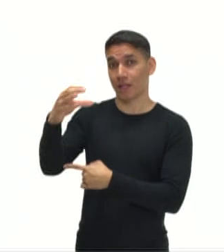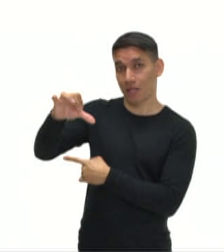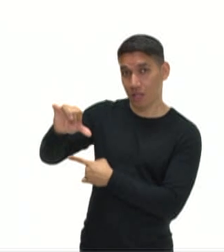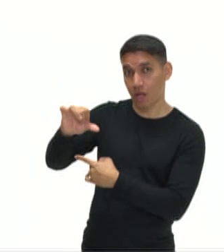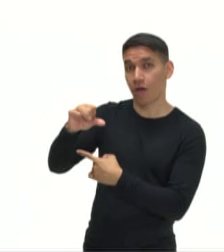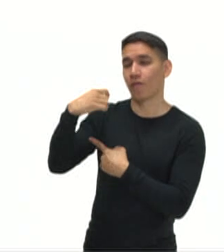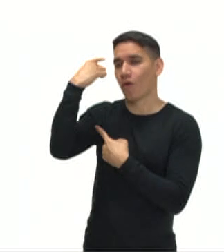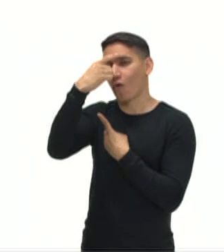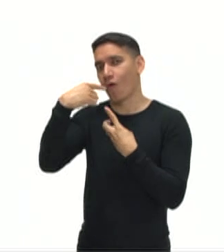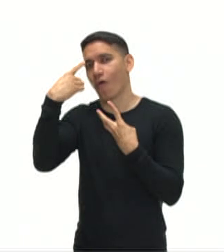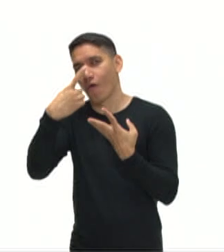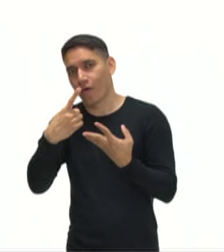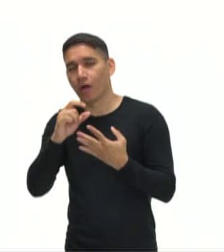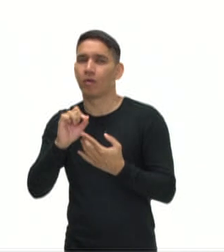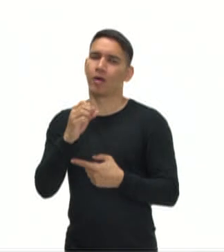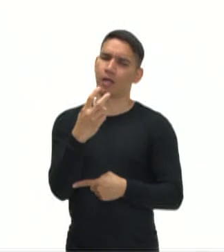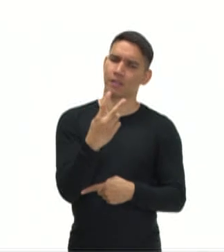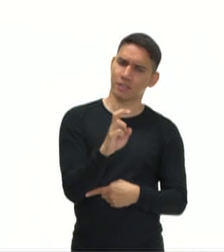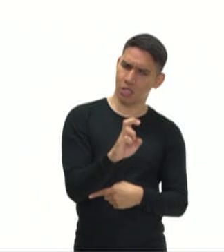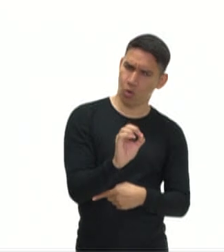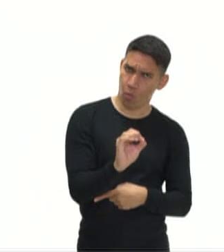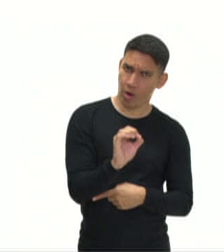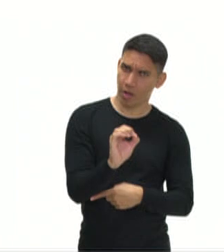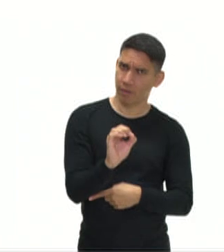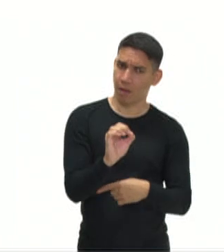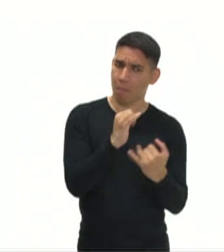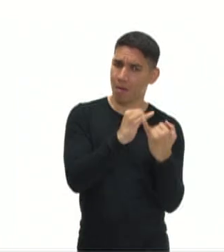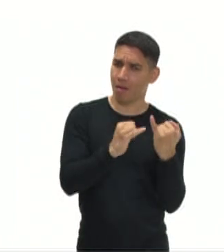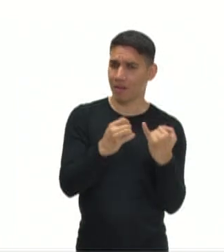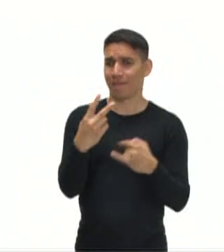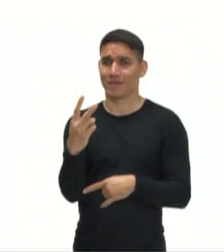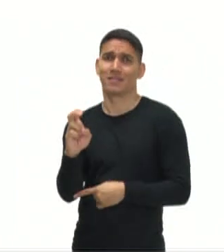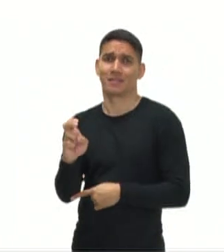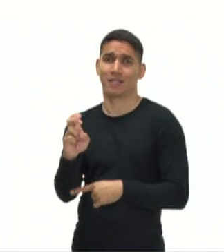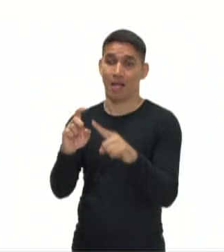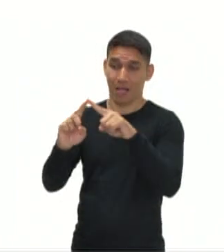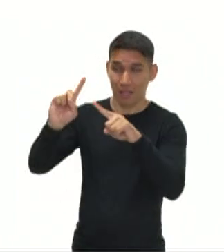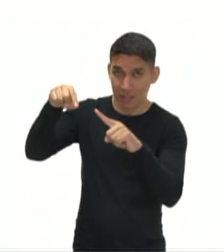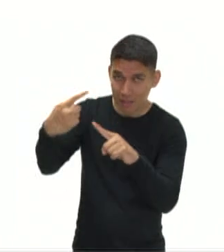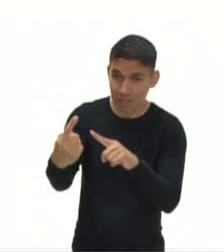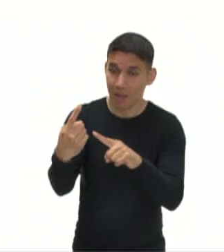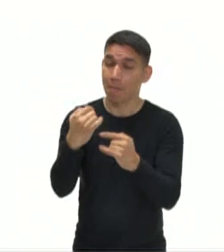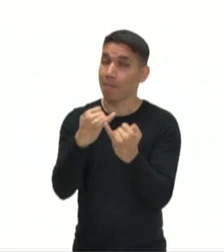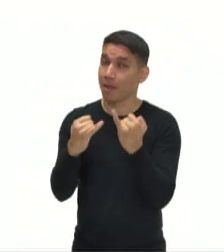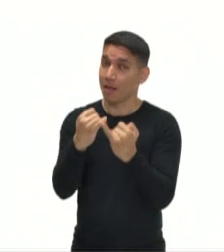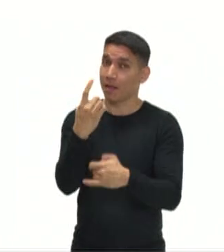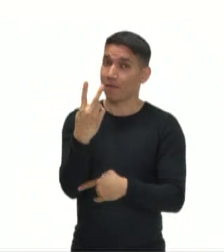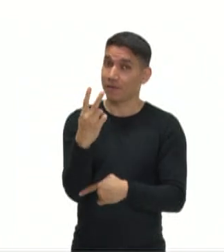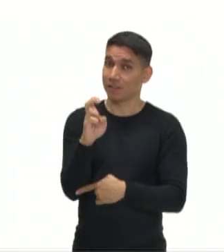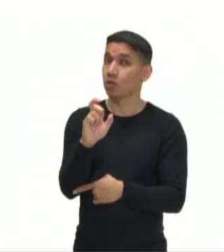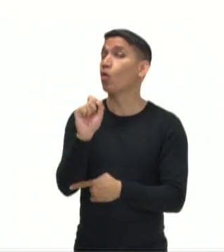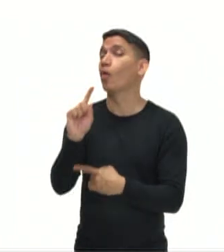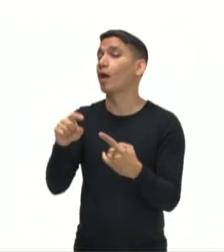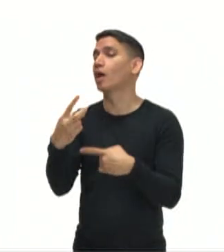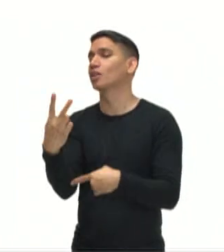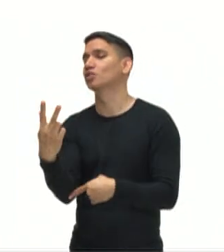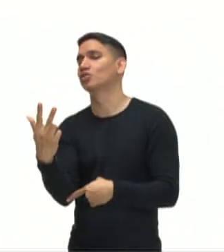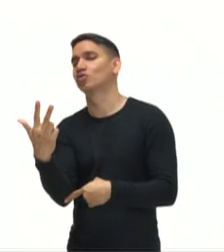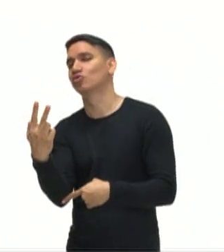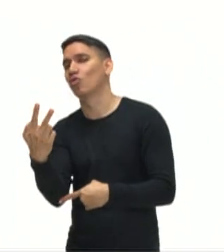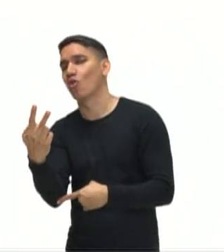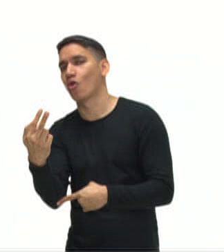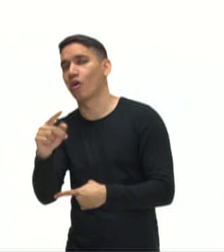depois, metade dos 50 era 25. Então, 39 horas depois, metade do 25, que é